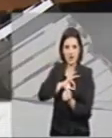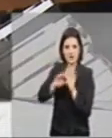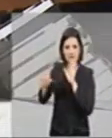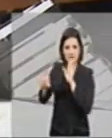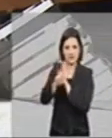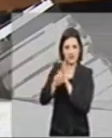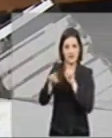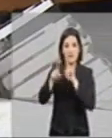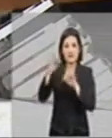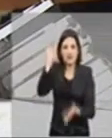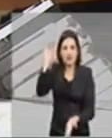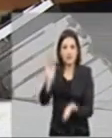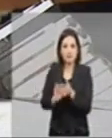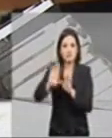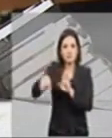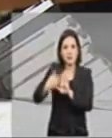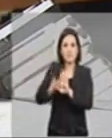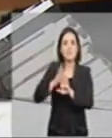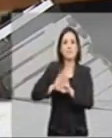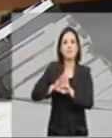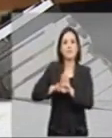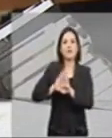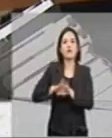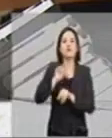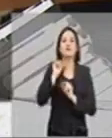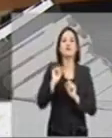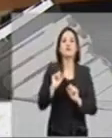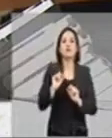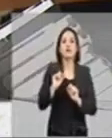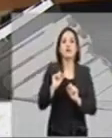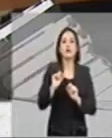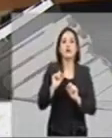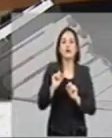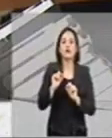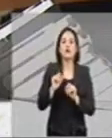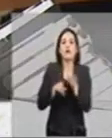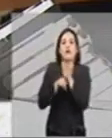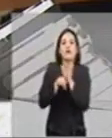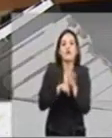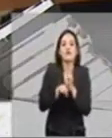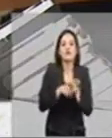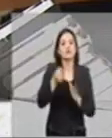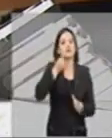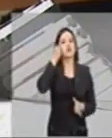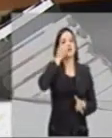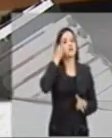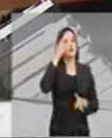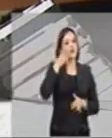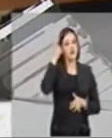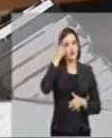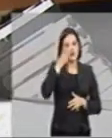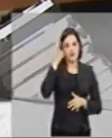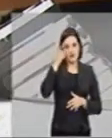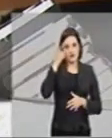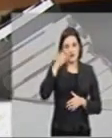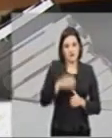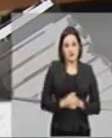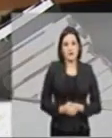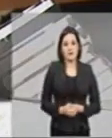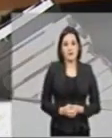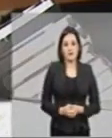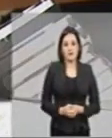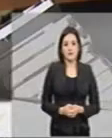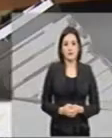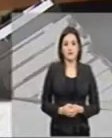reclamação, o subscritor da reclamação, investigar indiretamente os parlamentares. E